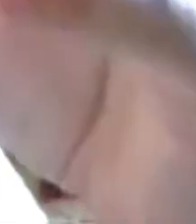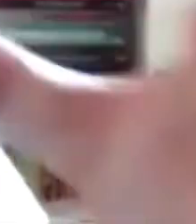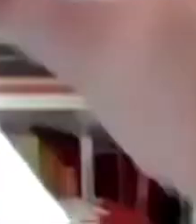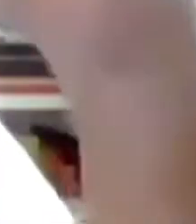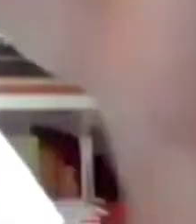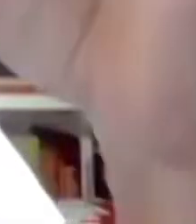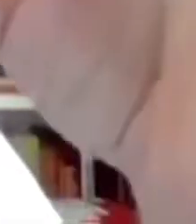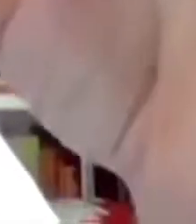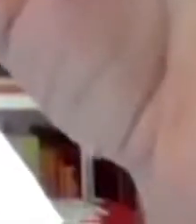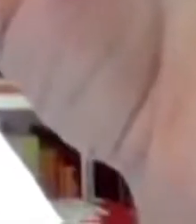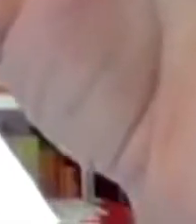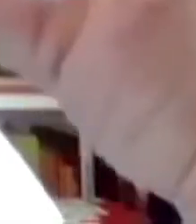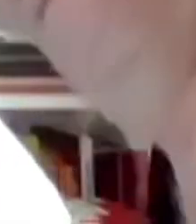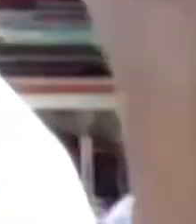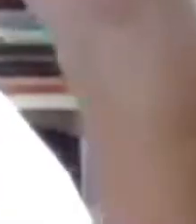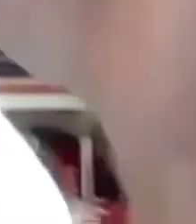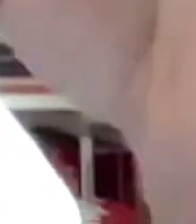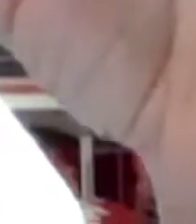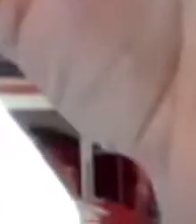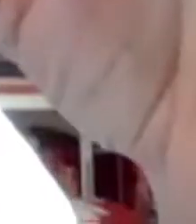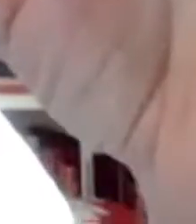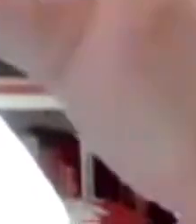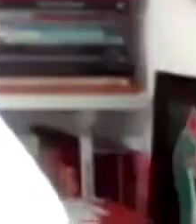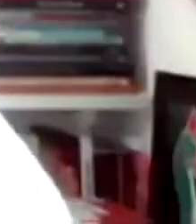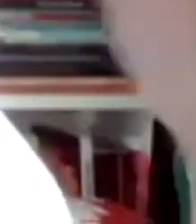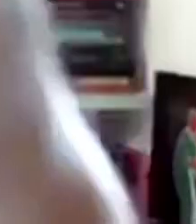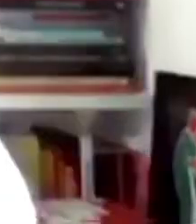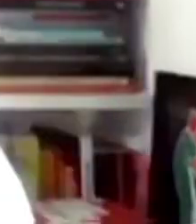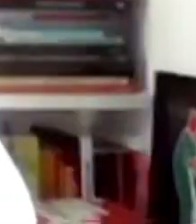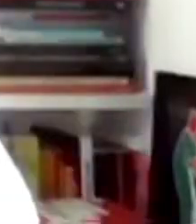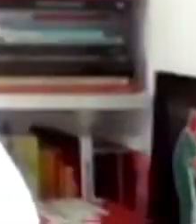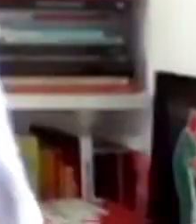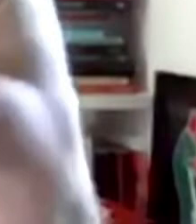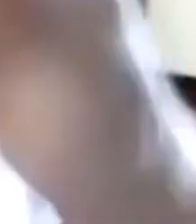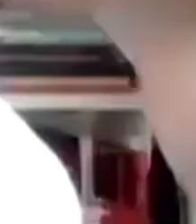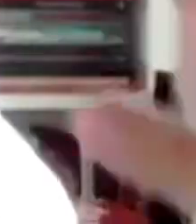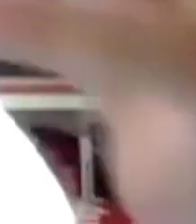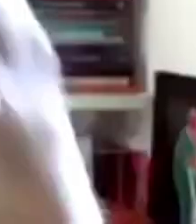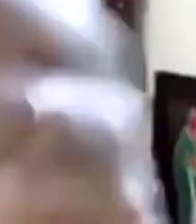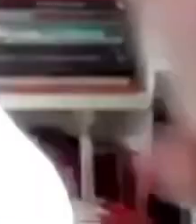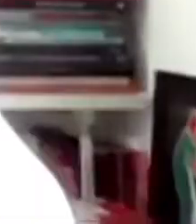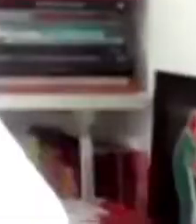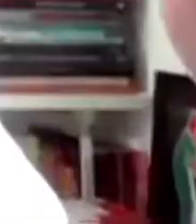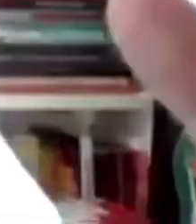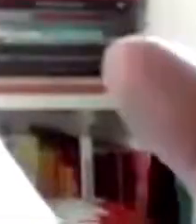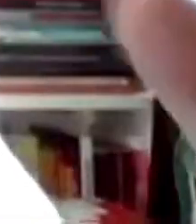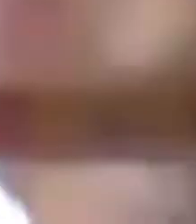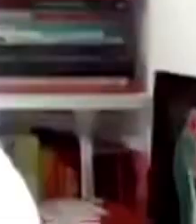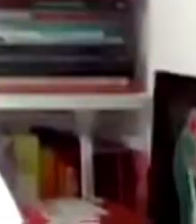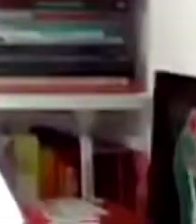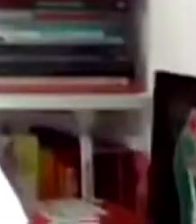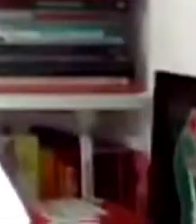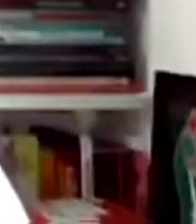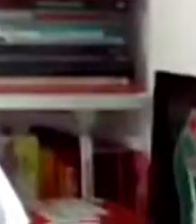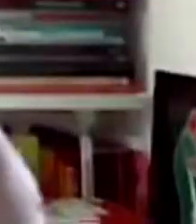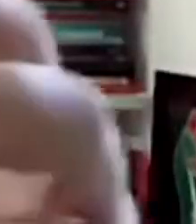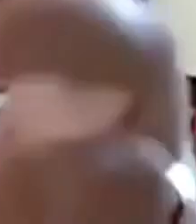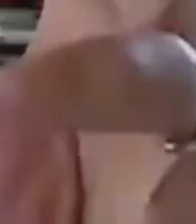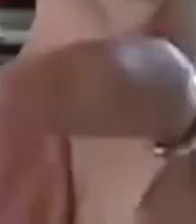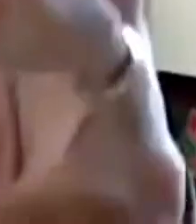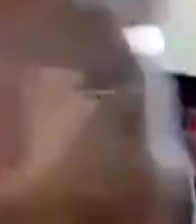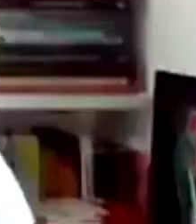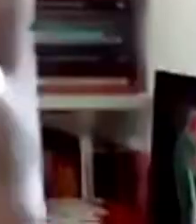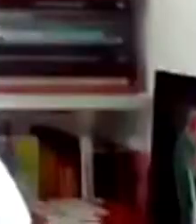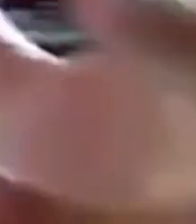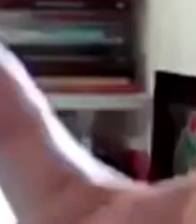de eu pegar esse cargo que tem a função docente, reconhecer a função docente para os efeitos jurídicos, que já está reconhecido para os deveres, é tão somente para os